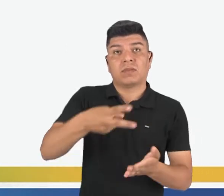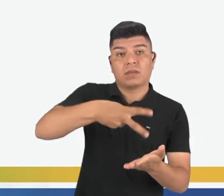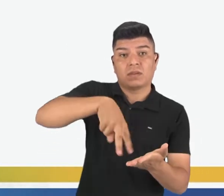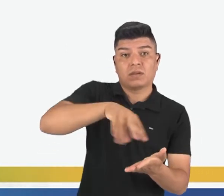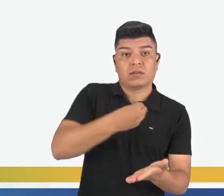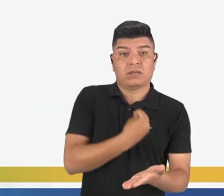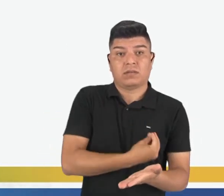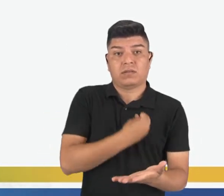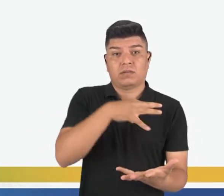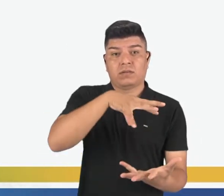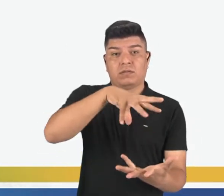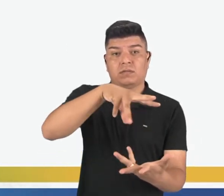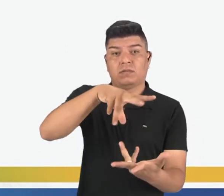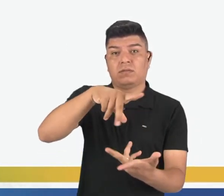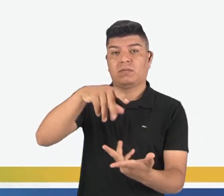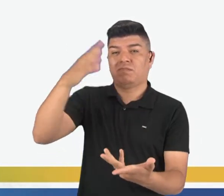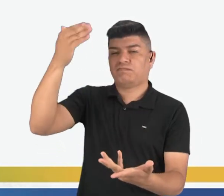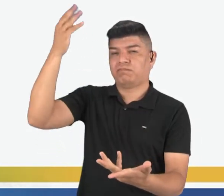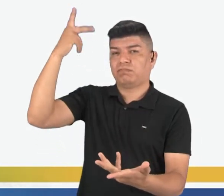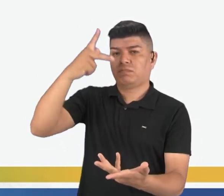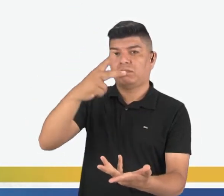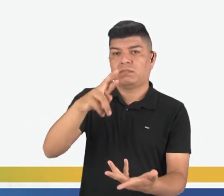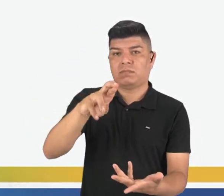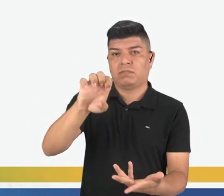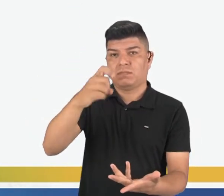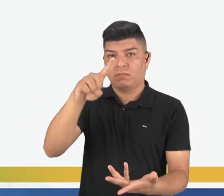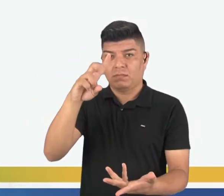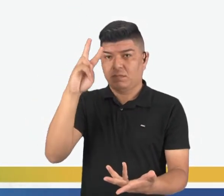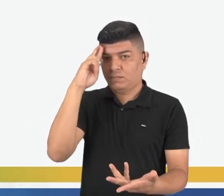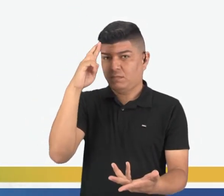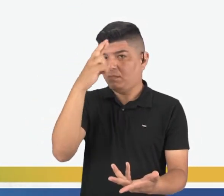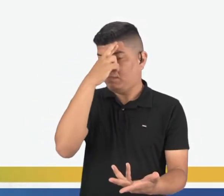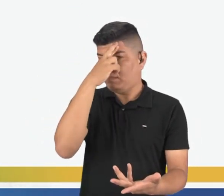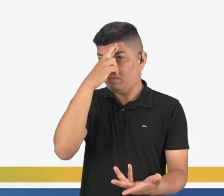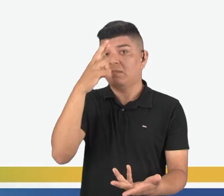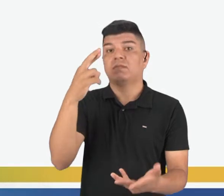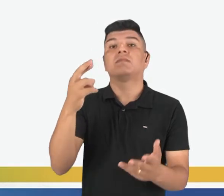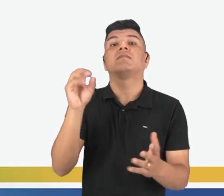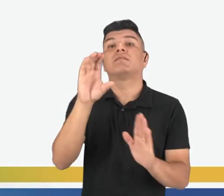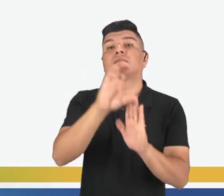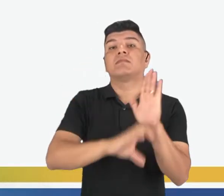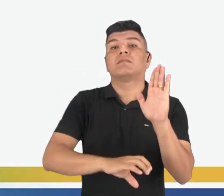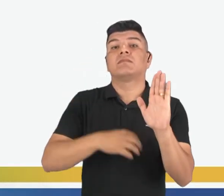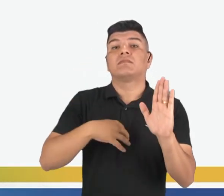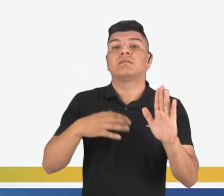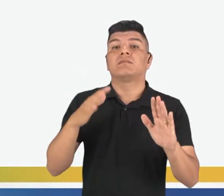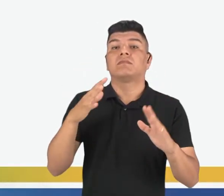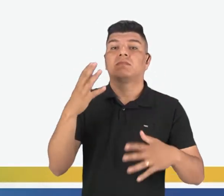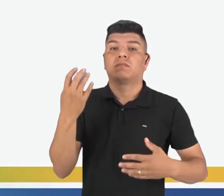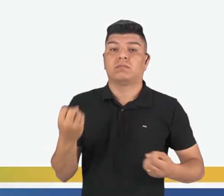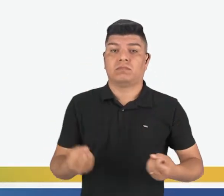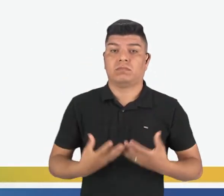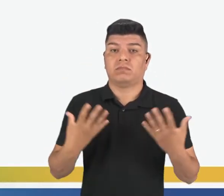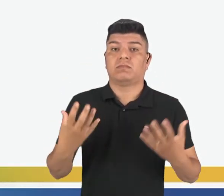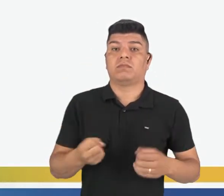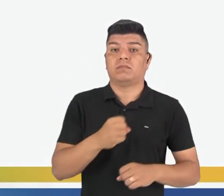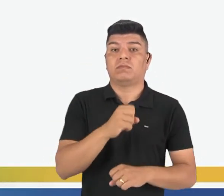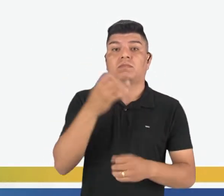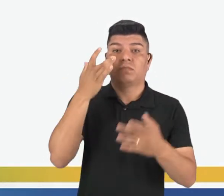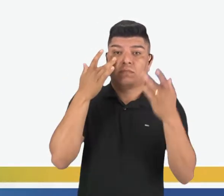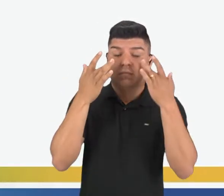dança está presente na humanidade desde a pré-história. Por definição, A dança é a manifestação artística